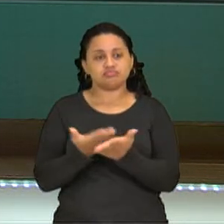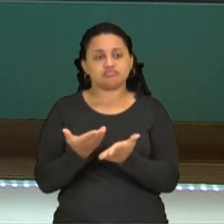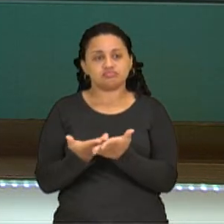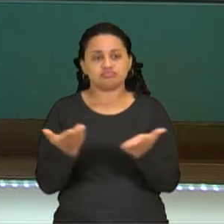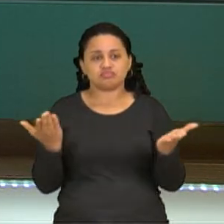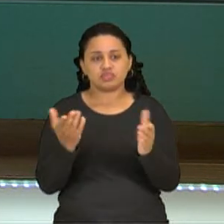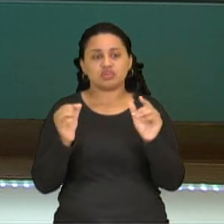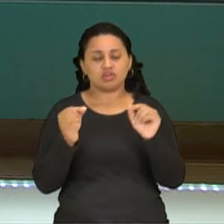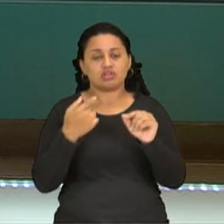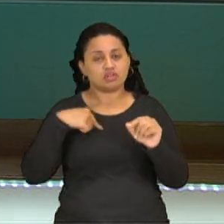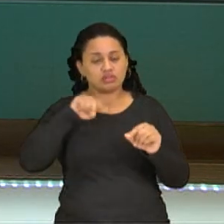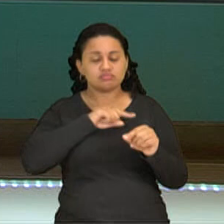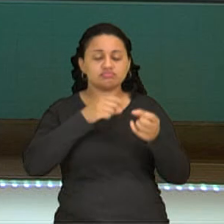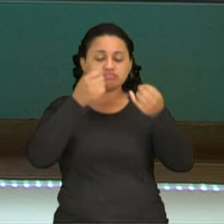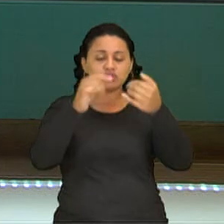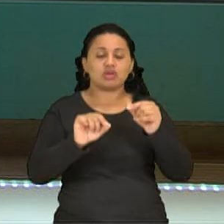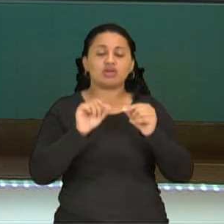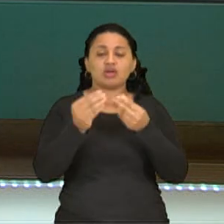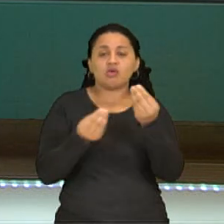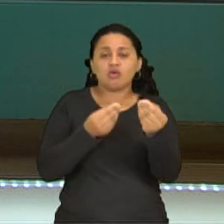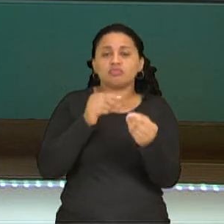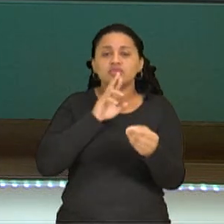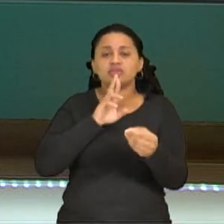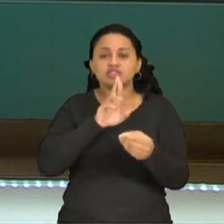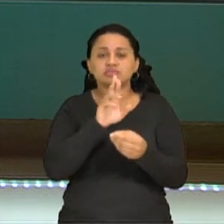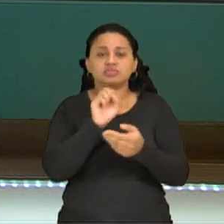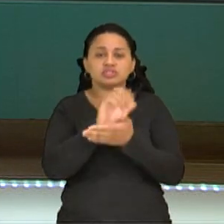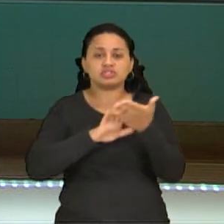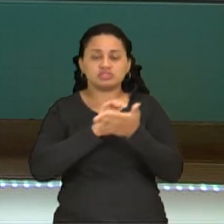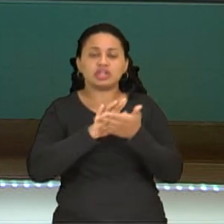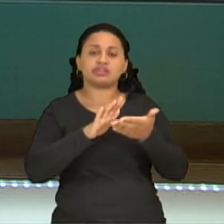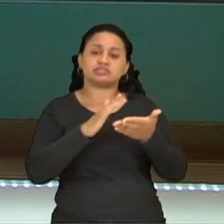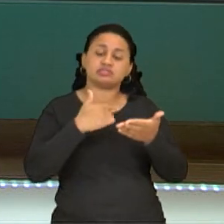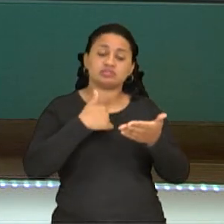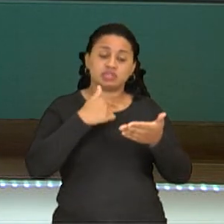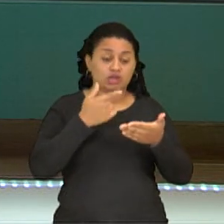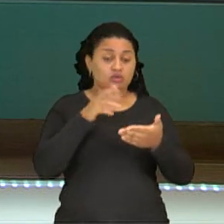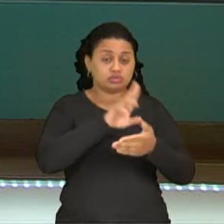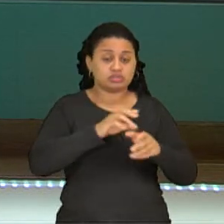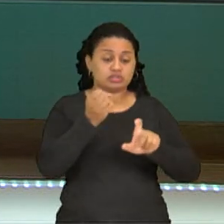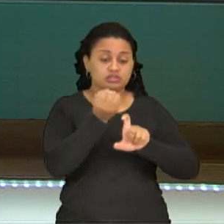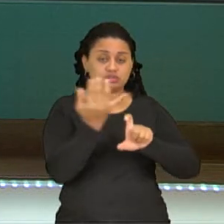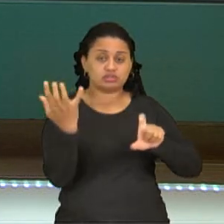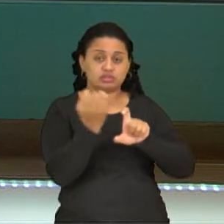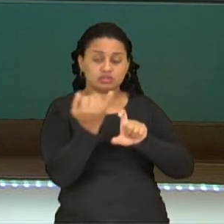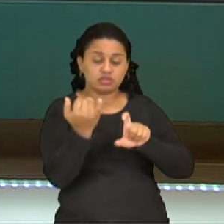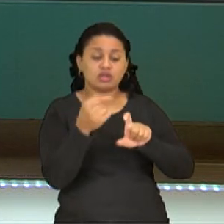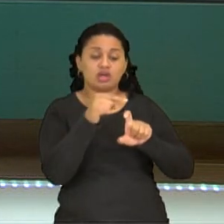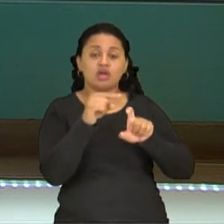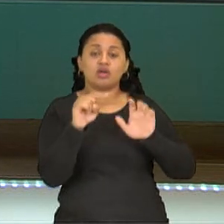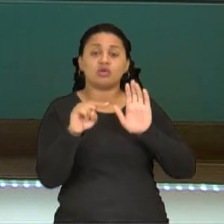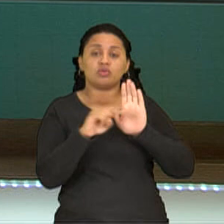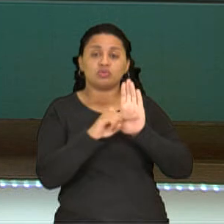nesta aula nós falamos sobre resolução de problemas utilizando a potenciação com